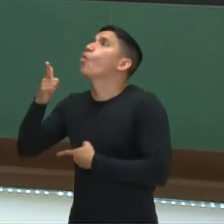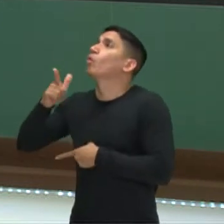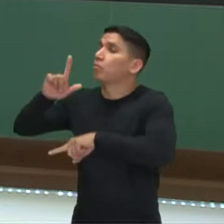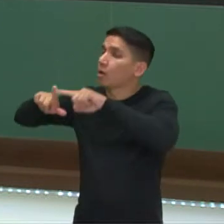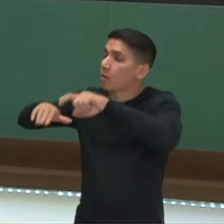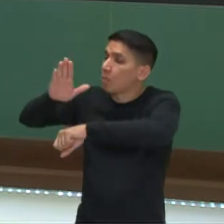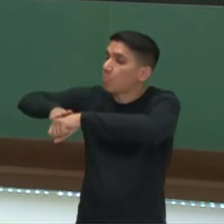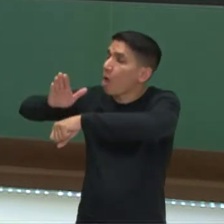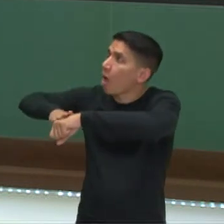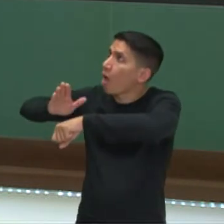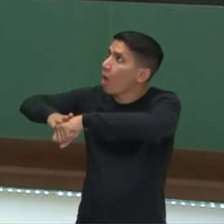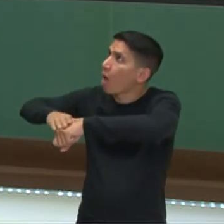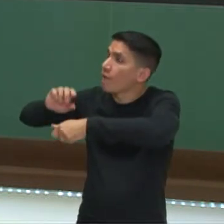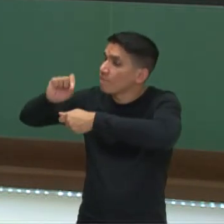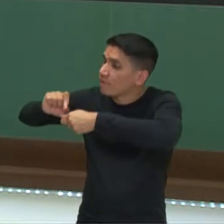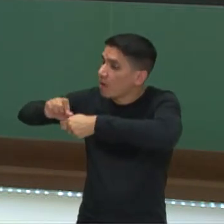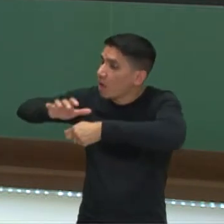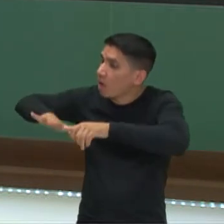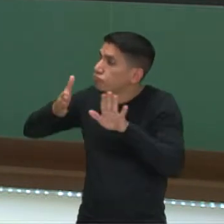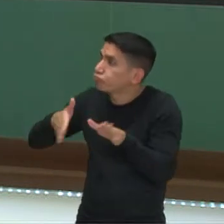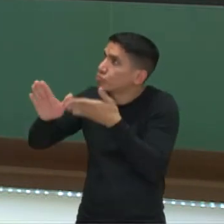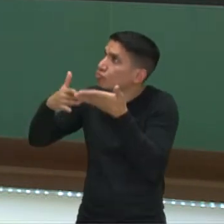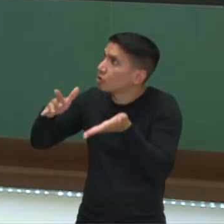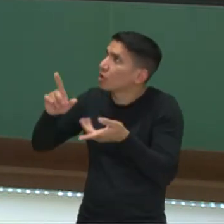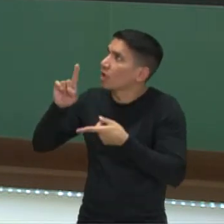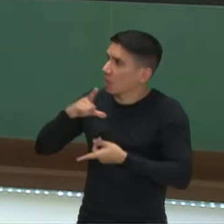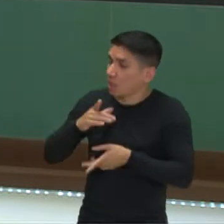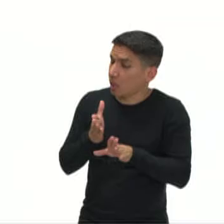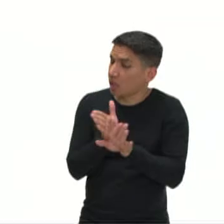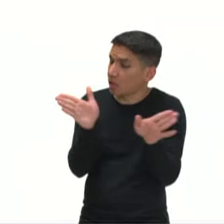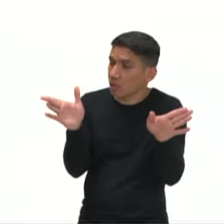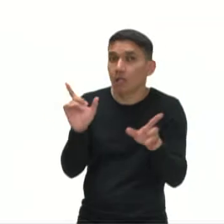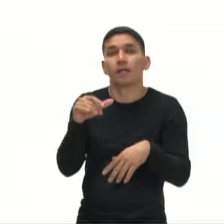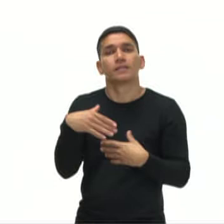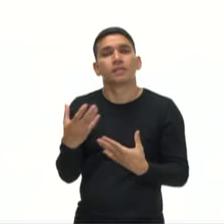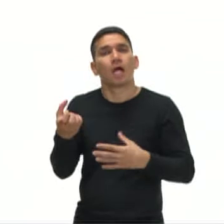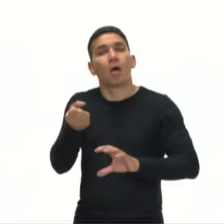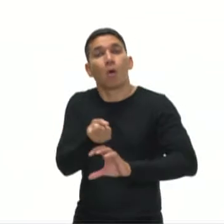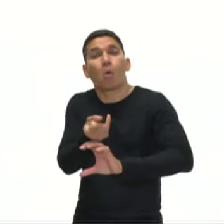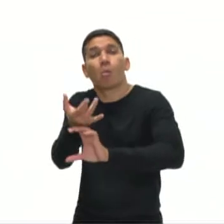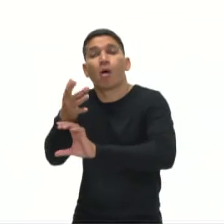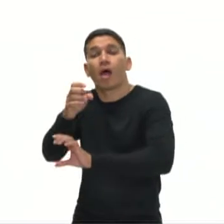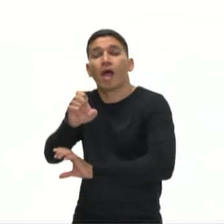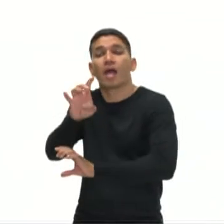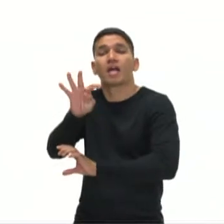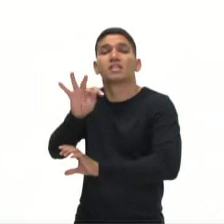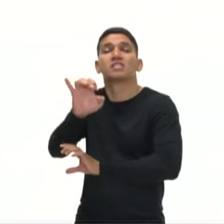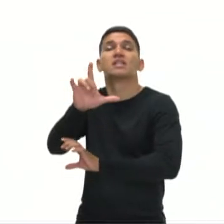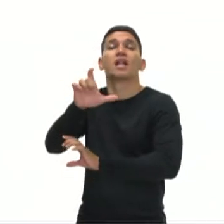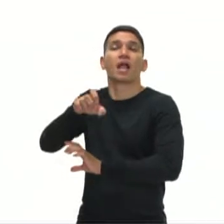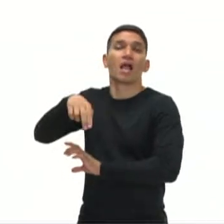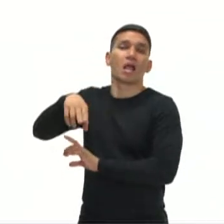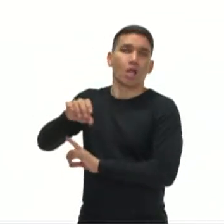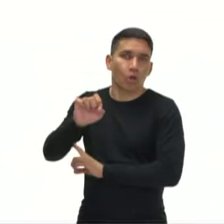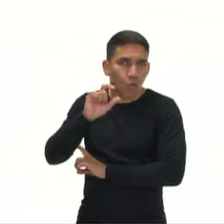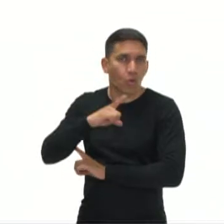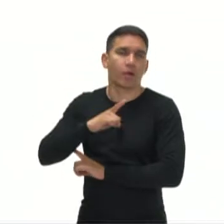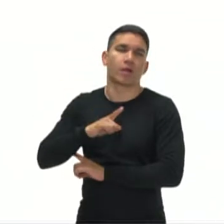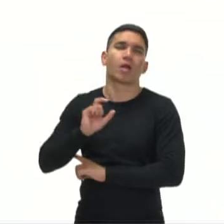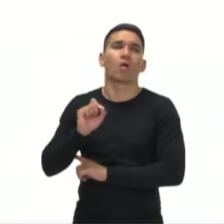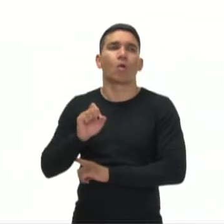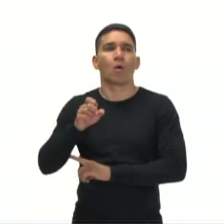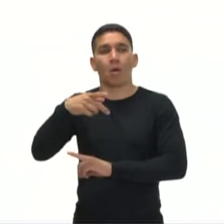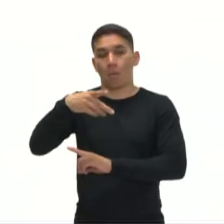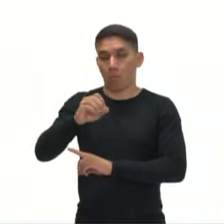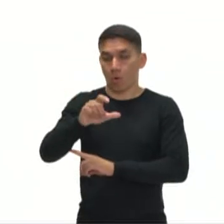sintéticos, feito em laboratório. Professor, o polietileno, sim, polietileno ou também